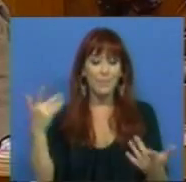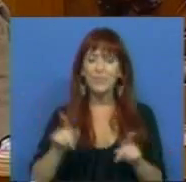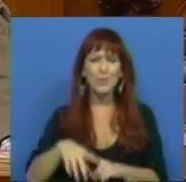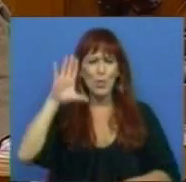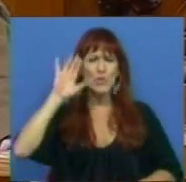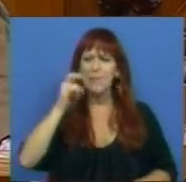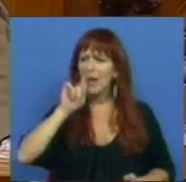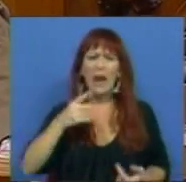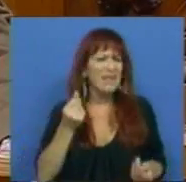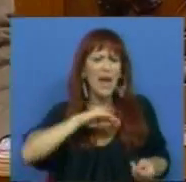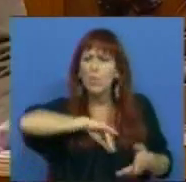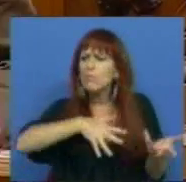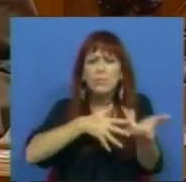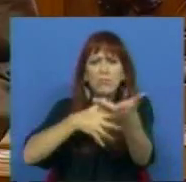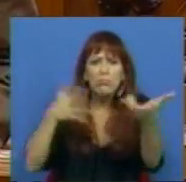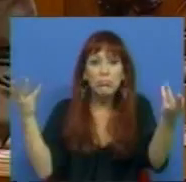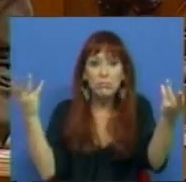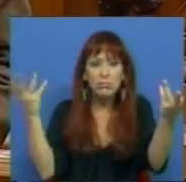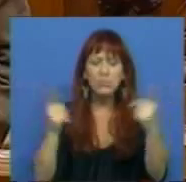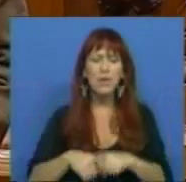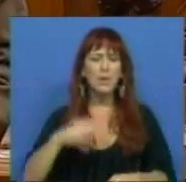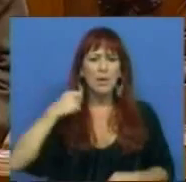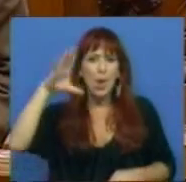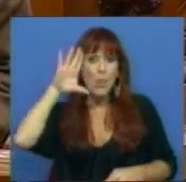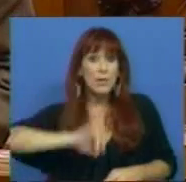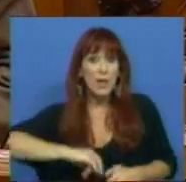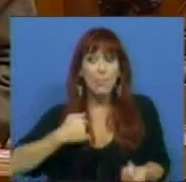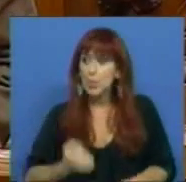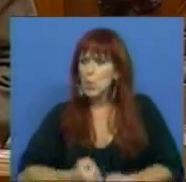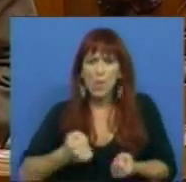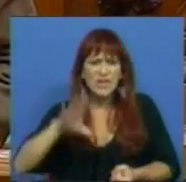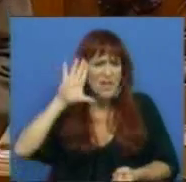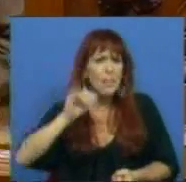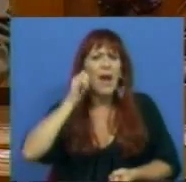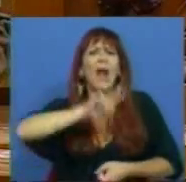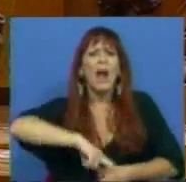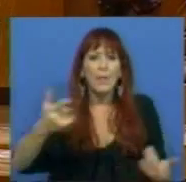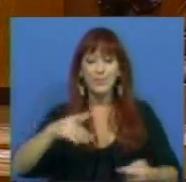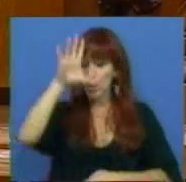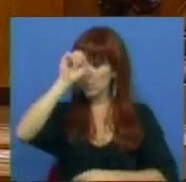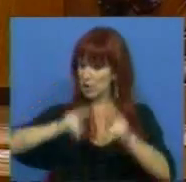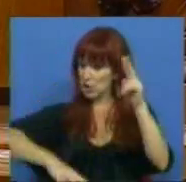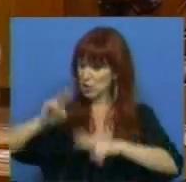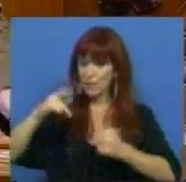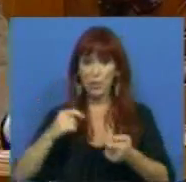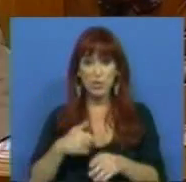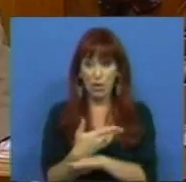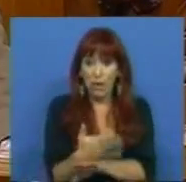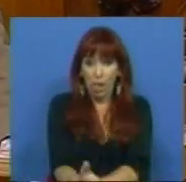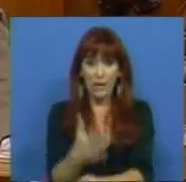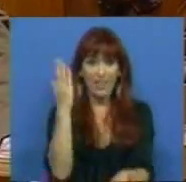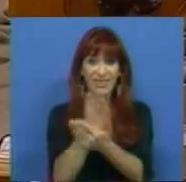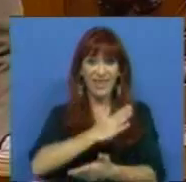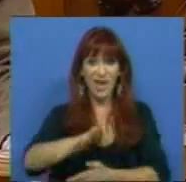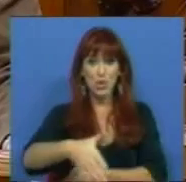não se sabe quem ficou com o dinheiro. Nem se sabe, nem se consegue saber. O Ministro das Finanças atrasou desde o